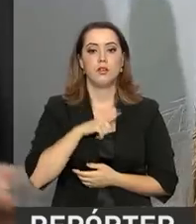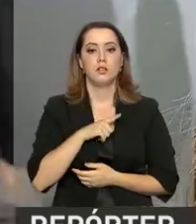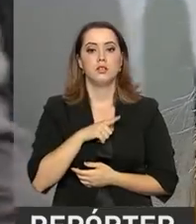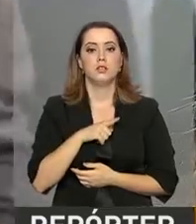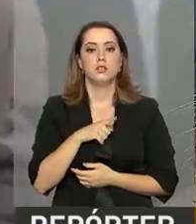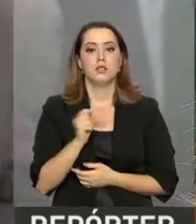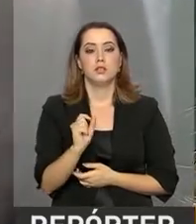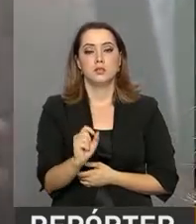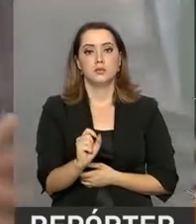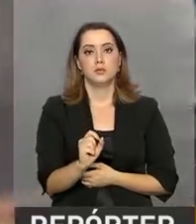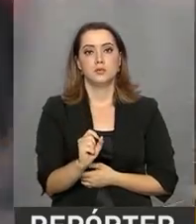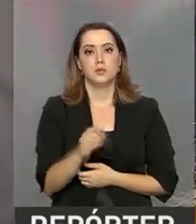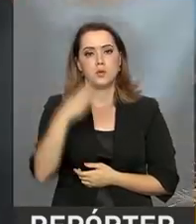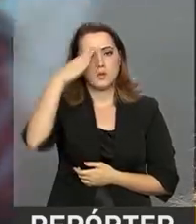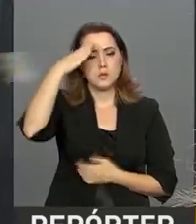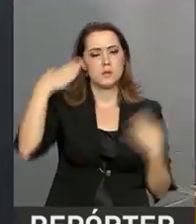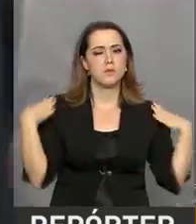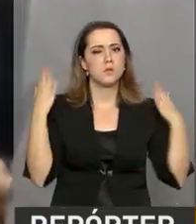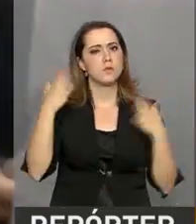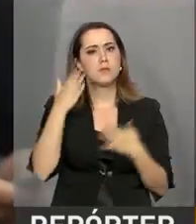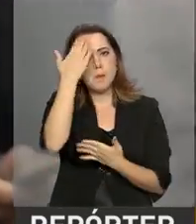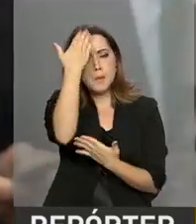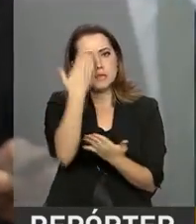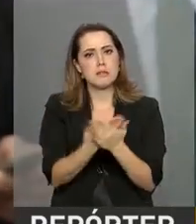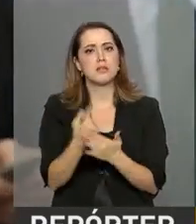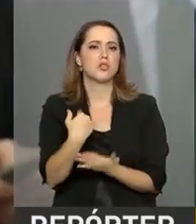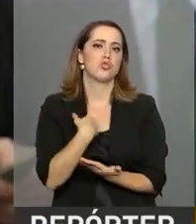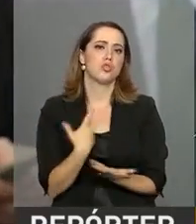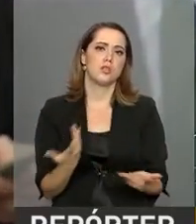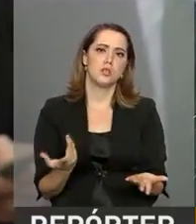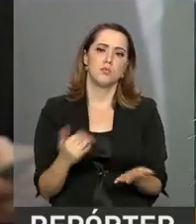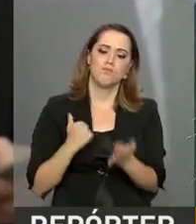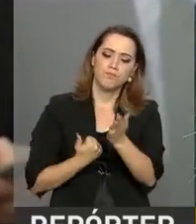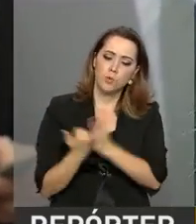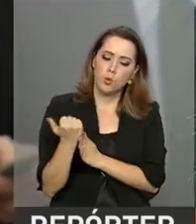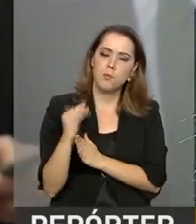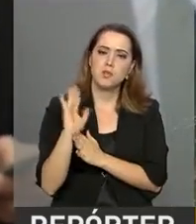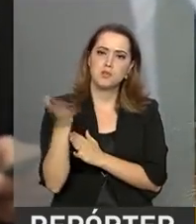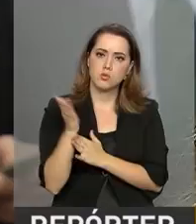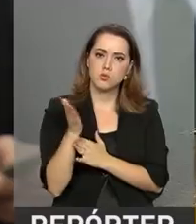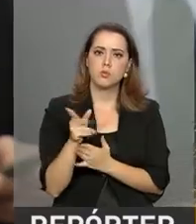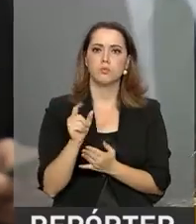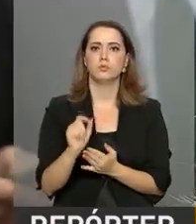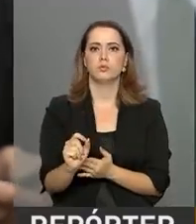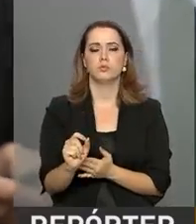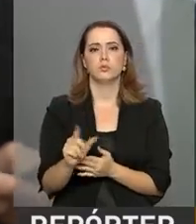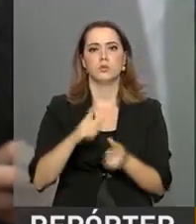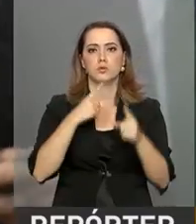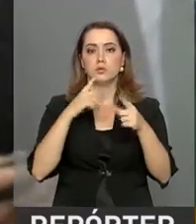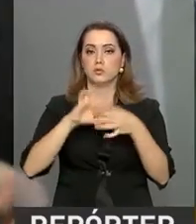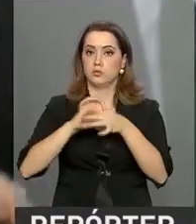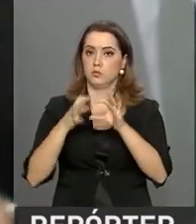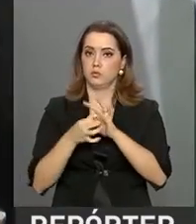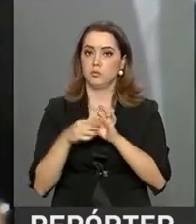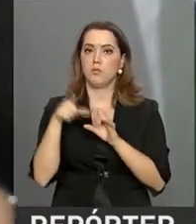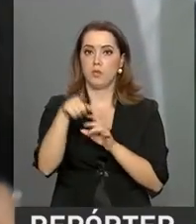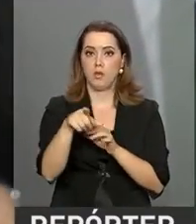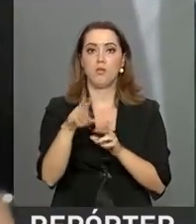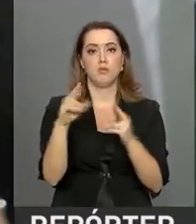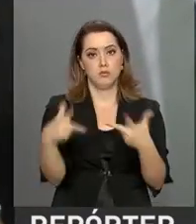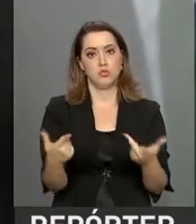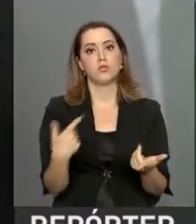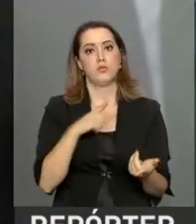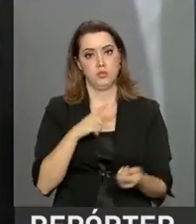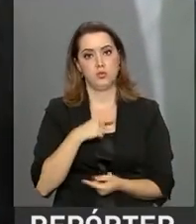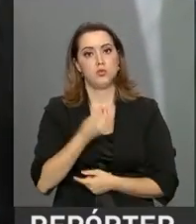Armadas acreditaram em mim, né, desde que eu comecei a fazer a campanha olímpica. E eu acho que para mim isso teve um diferencial